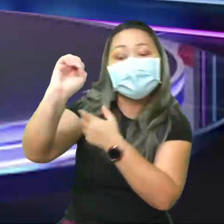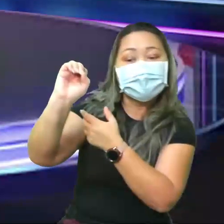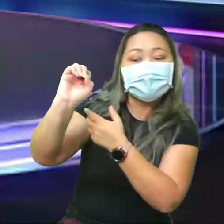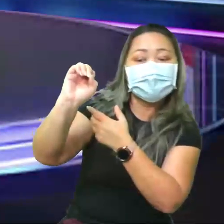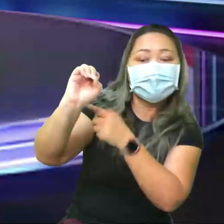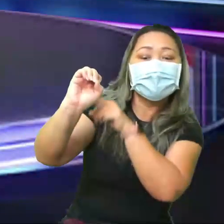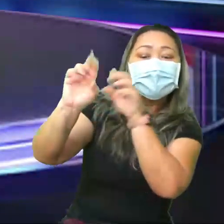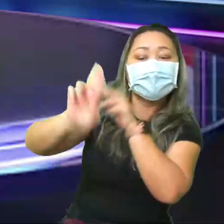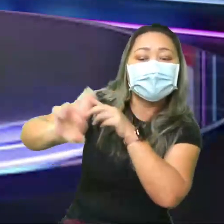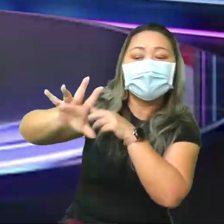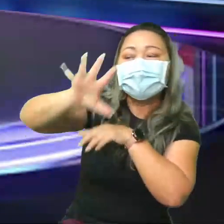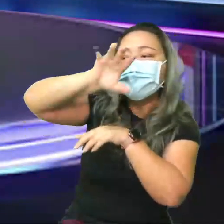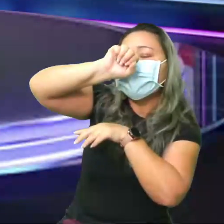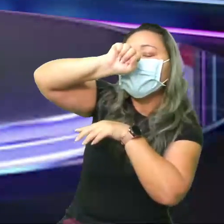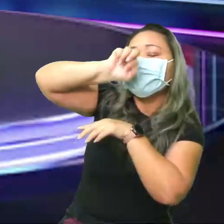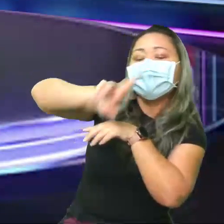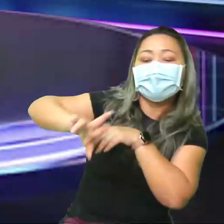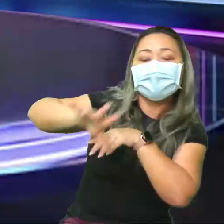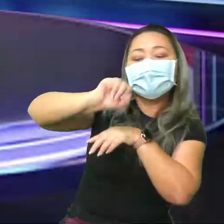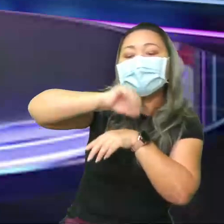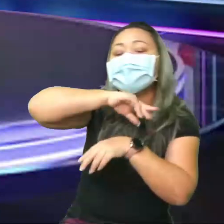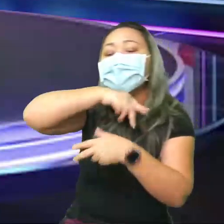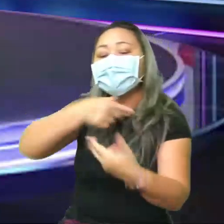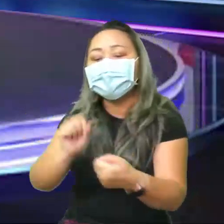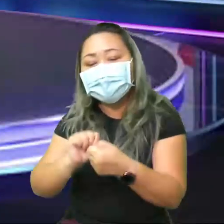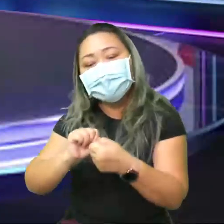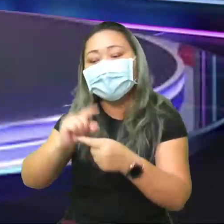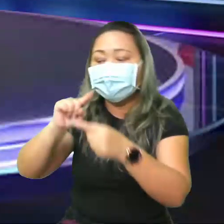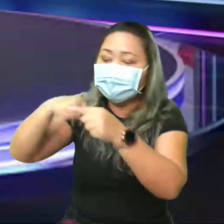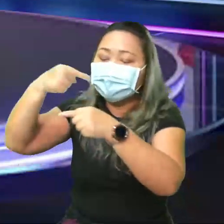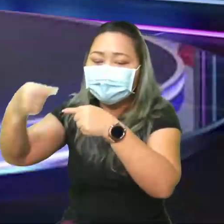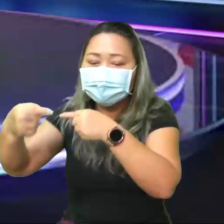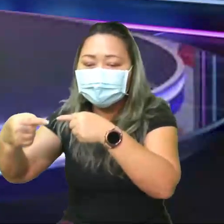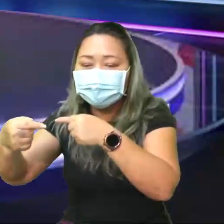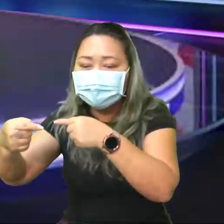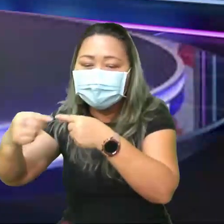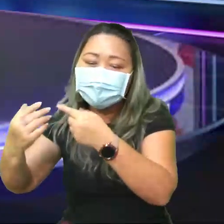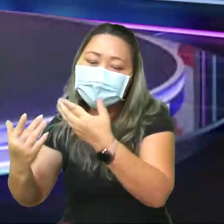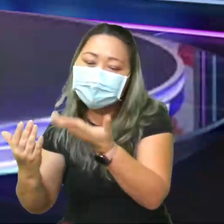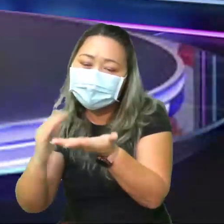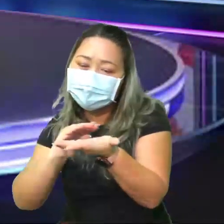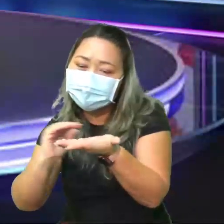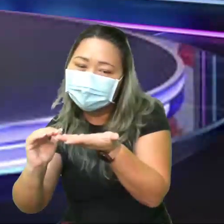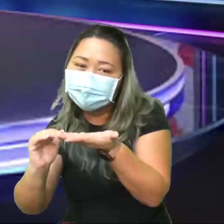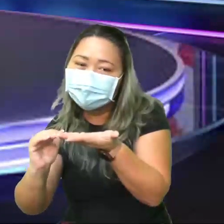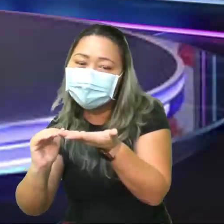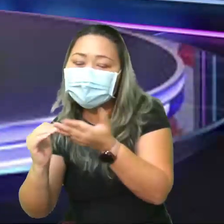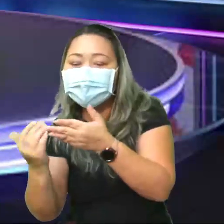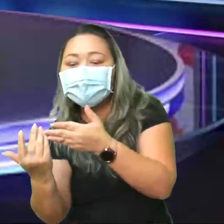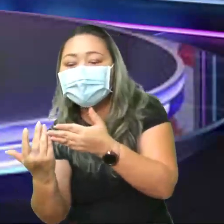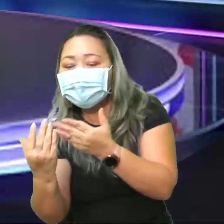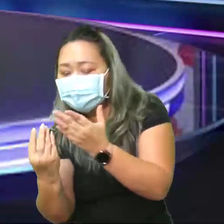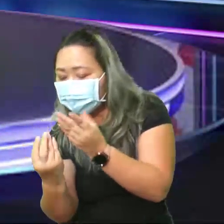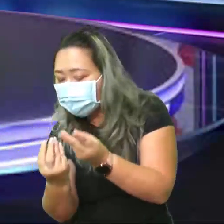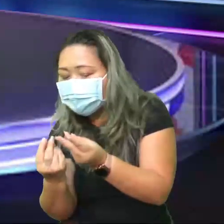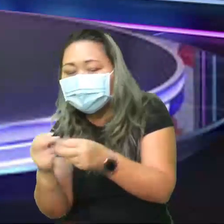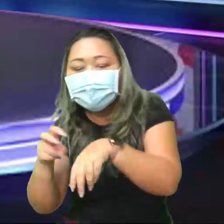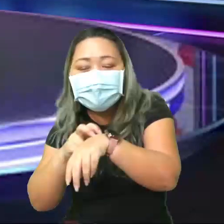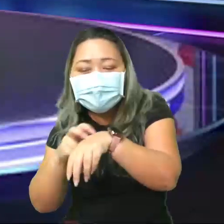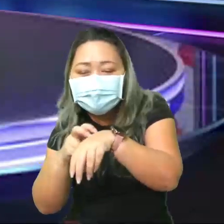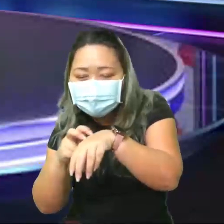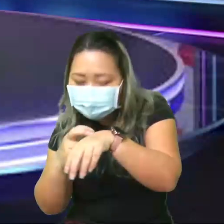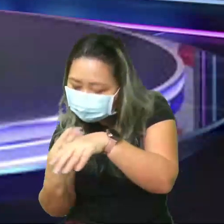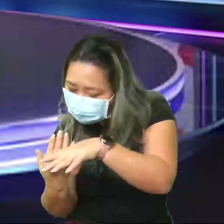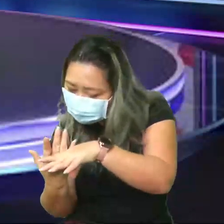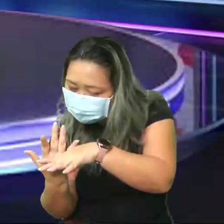autotróficos, né? São aqueles seres que vão realizar o processo de fotossíntese, onde nós vamos ter a disponibilização, a